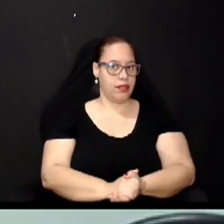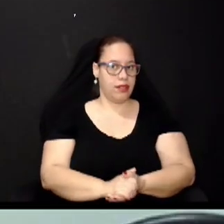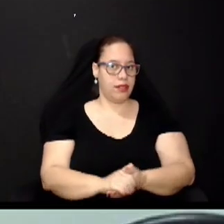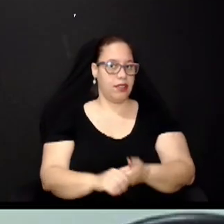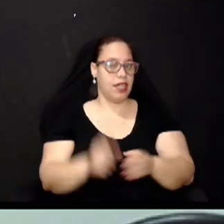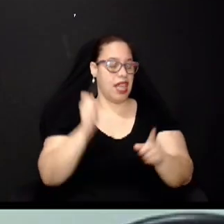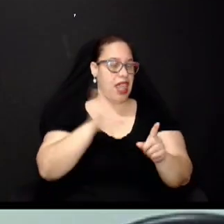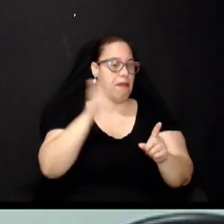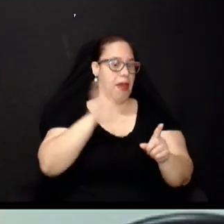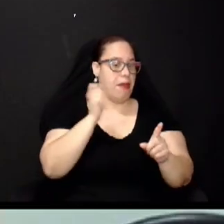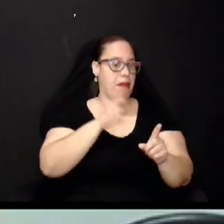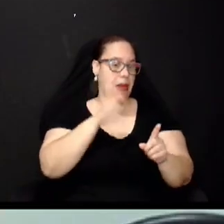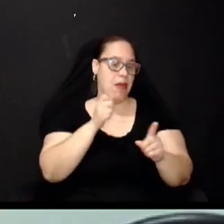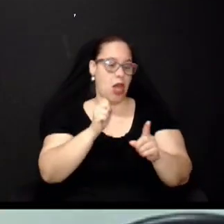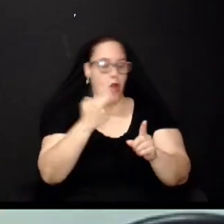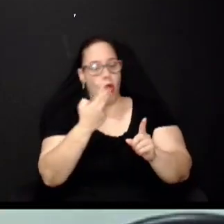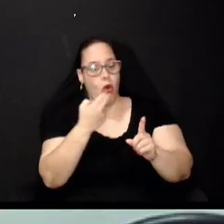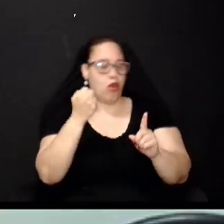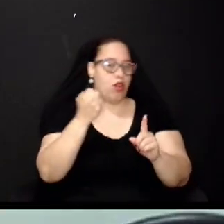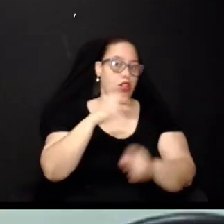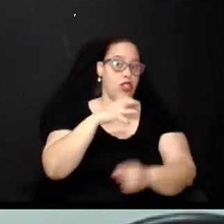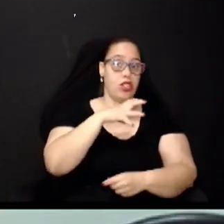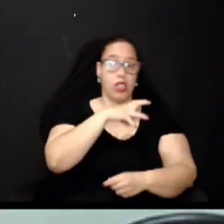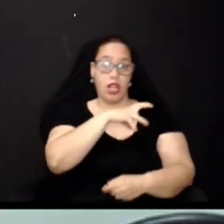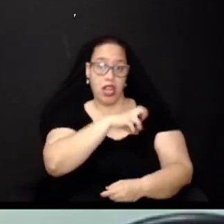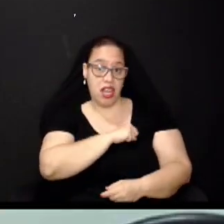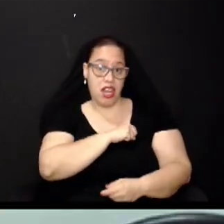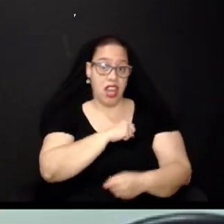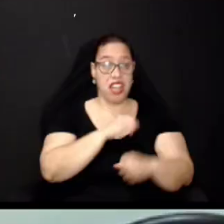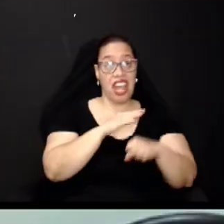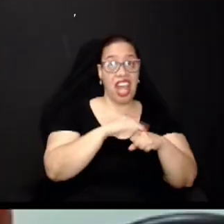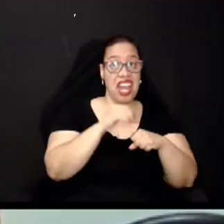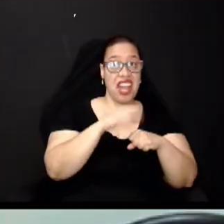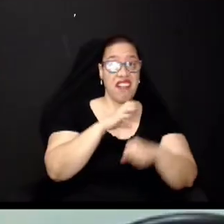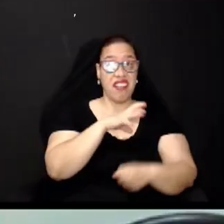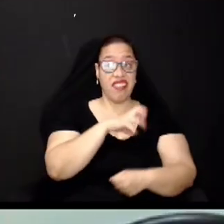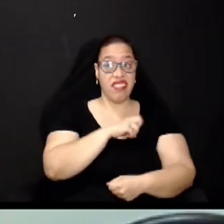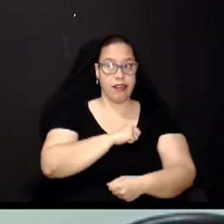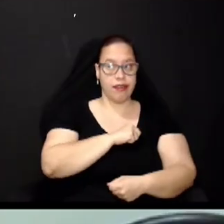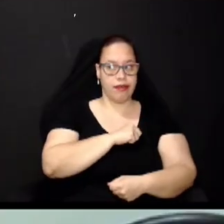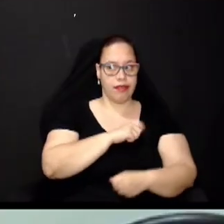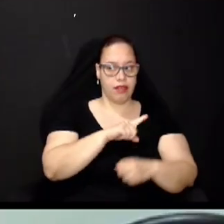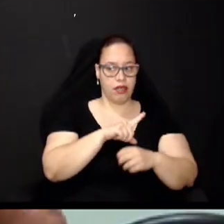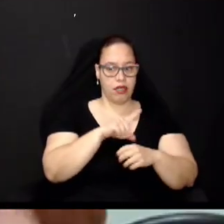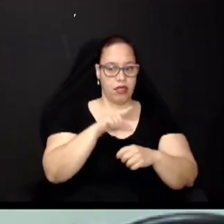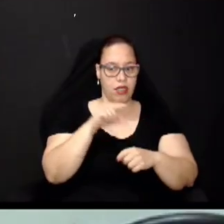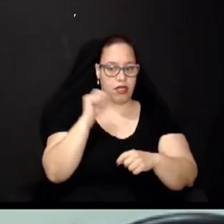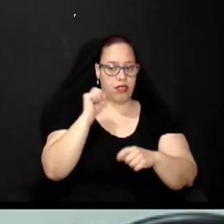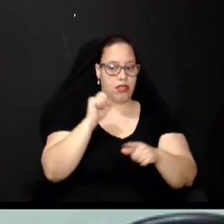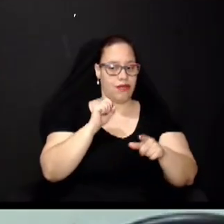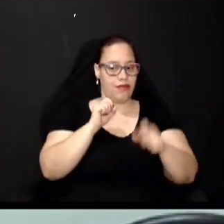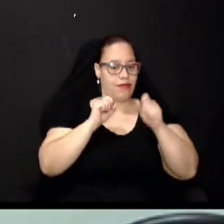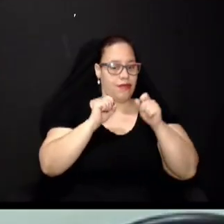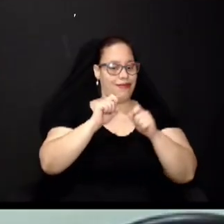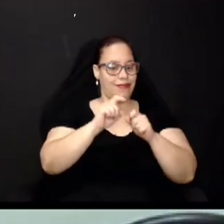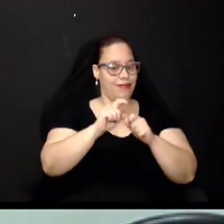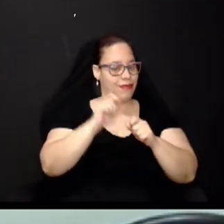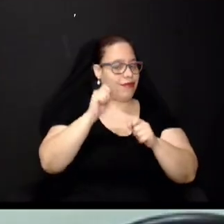né, de amor, de cortejo, né, e isso daí vai sendo tirado aos poucos, né, a pessoa vai sendo